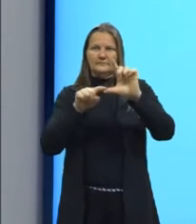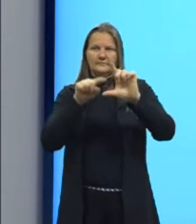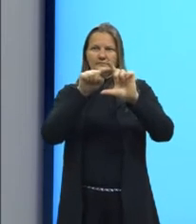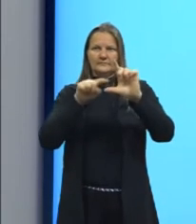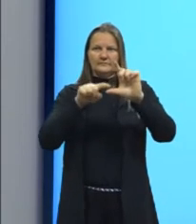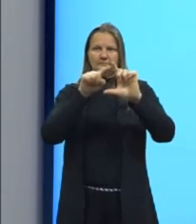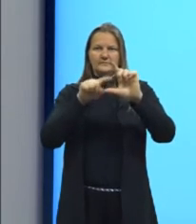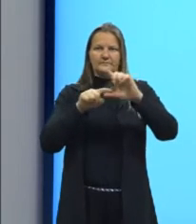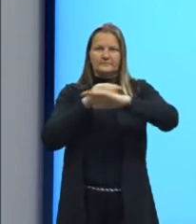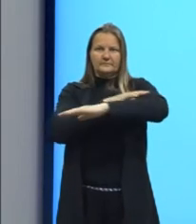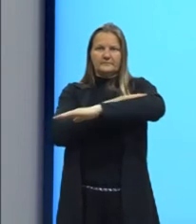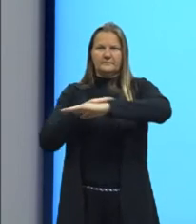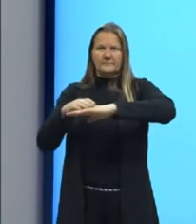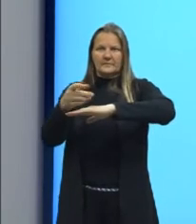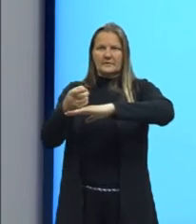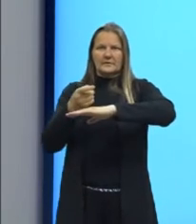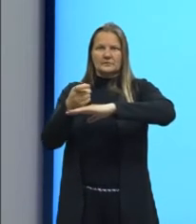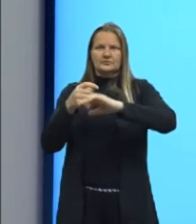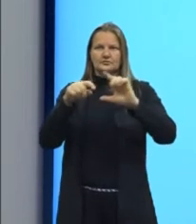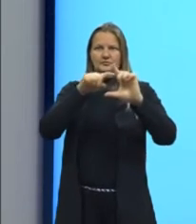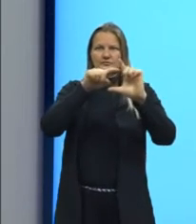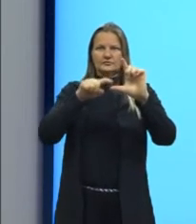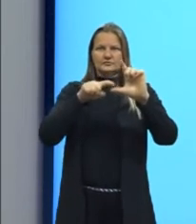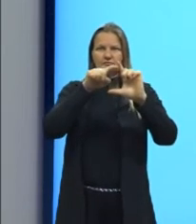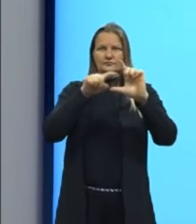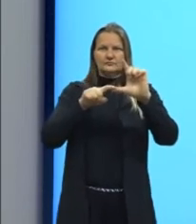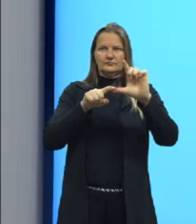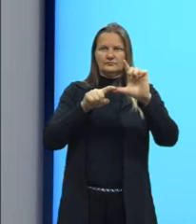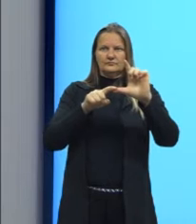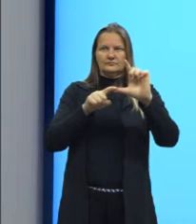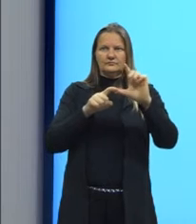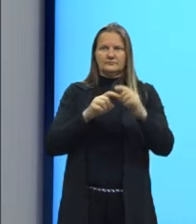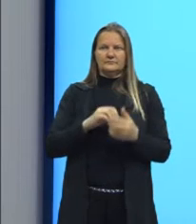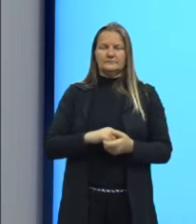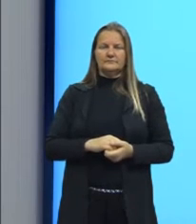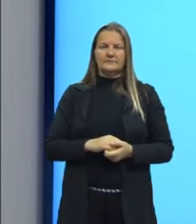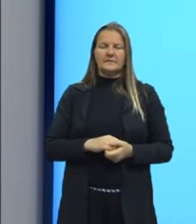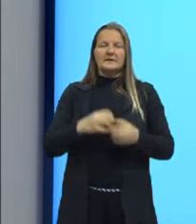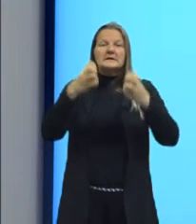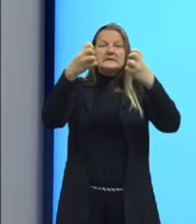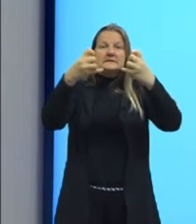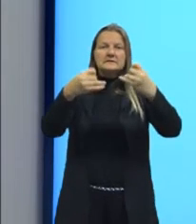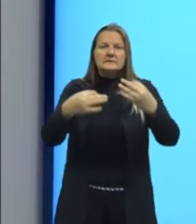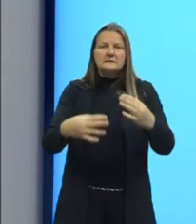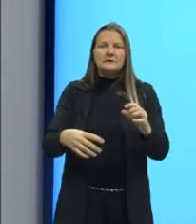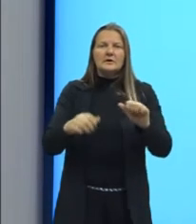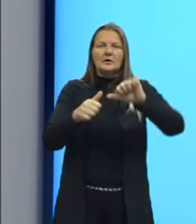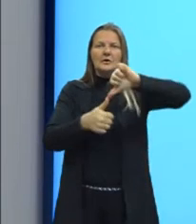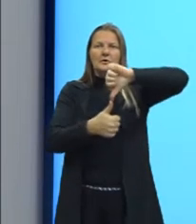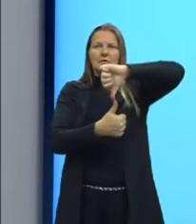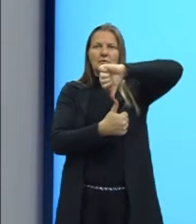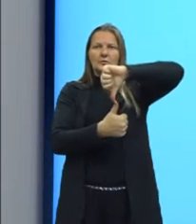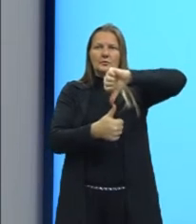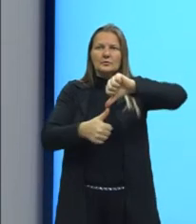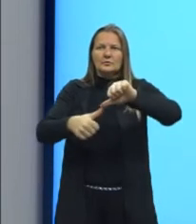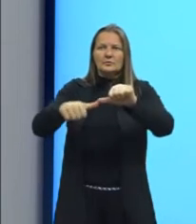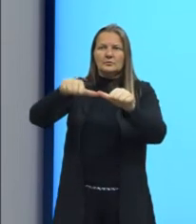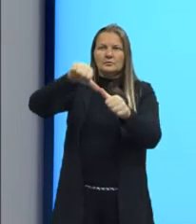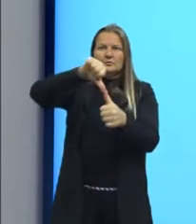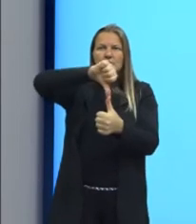do X tá então marquei esse ângulo aqui quando a gente fala em círculo trigonométrico